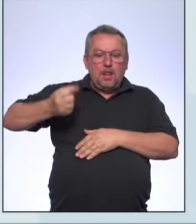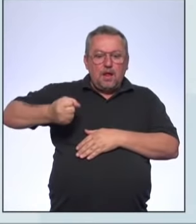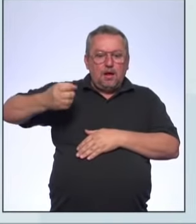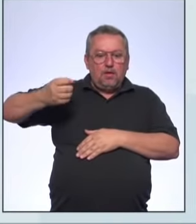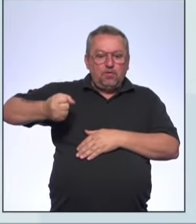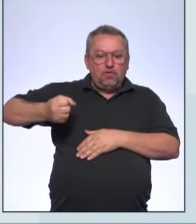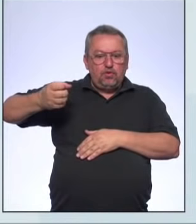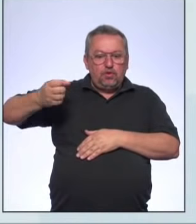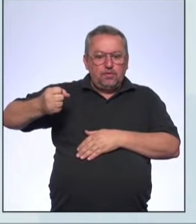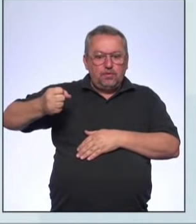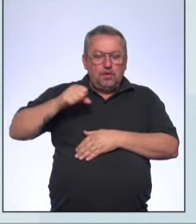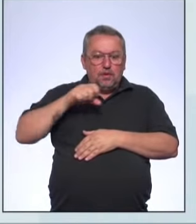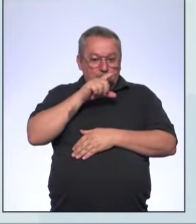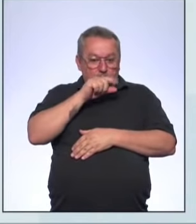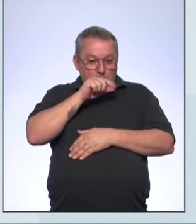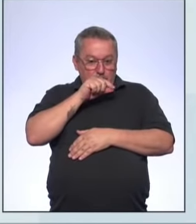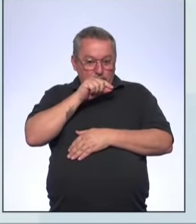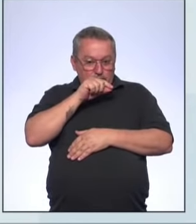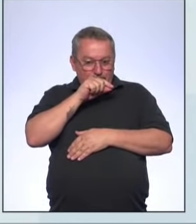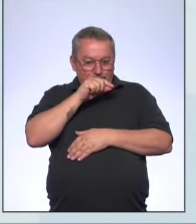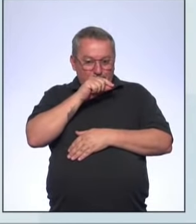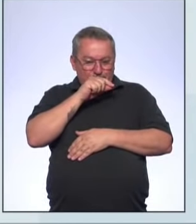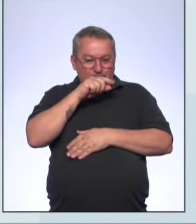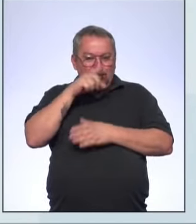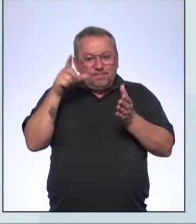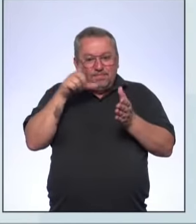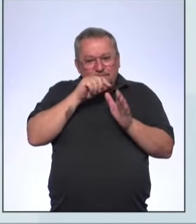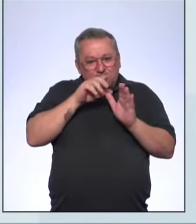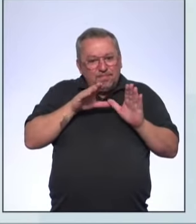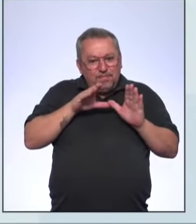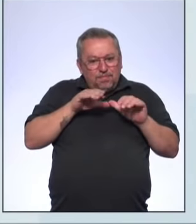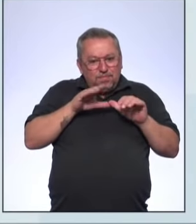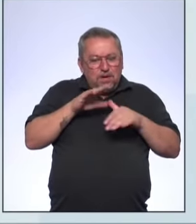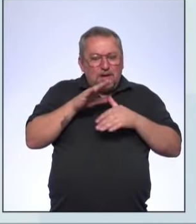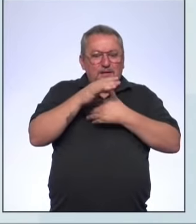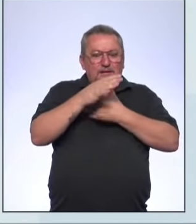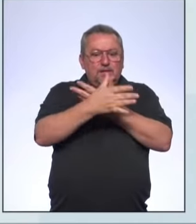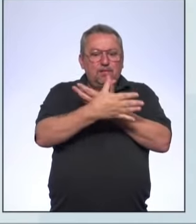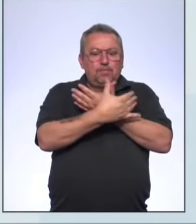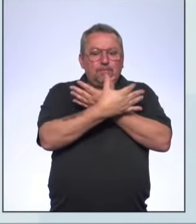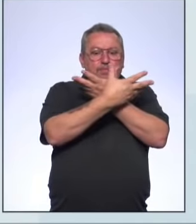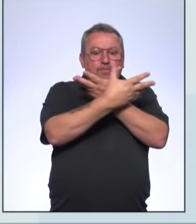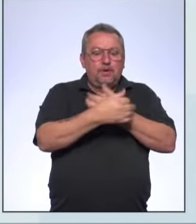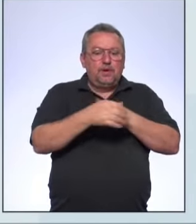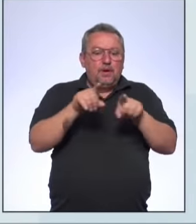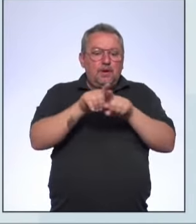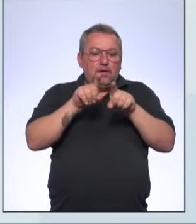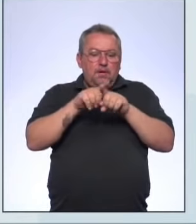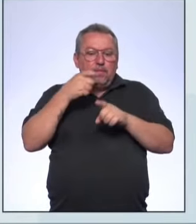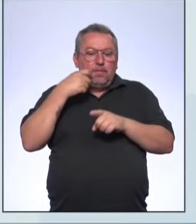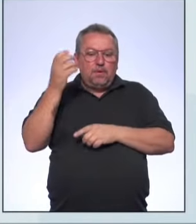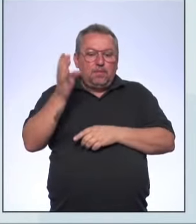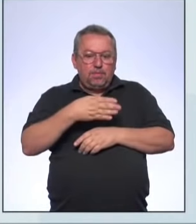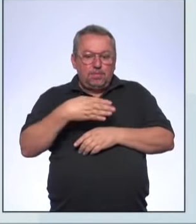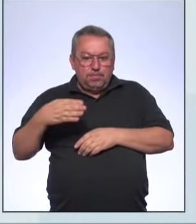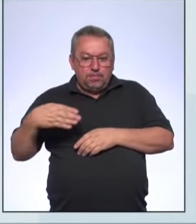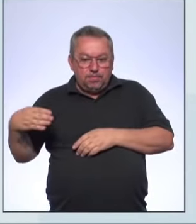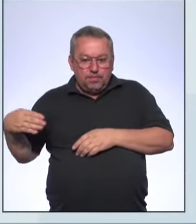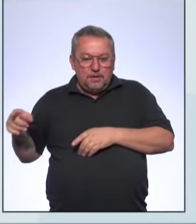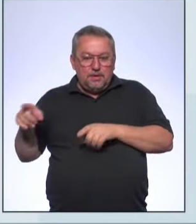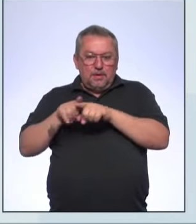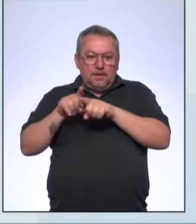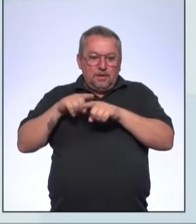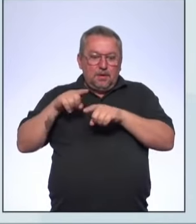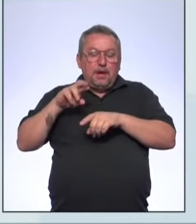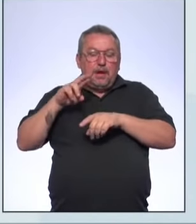né birds não precisa nem falar são os pássaros fixes são os que nadam rede e são aqueles